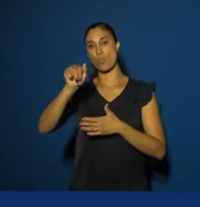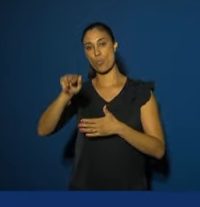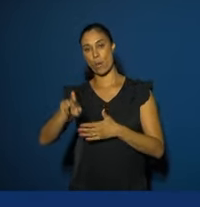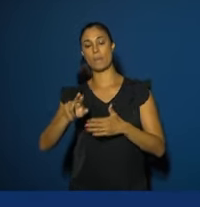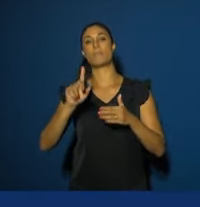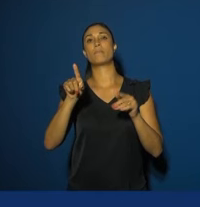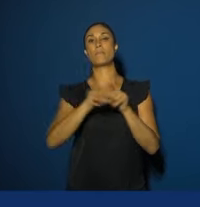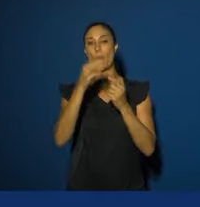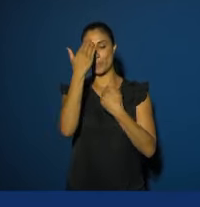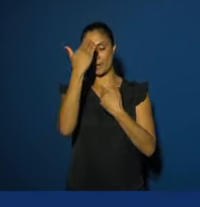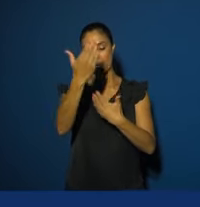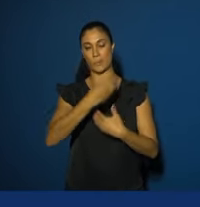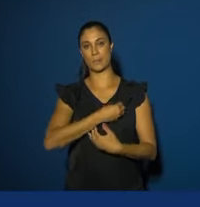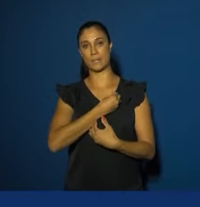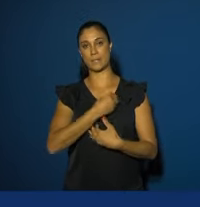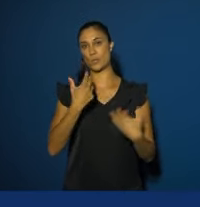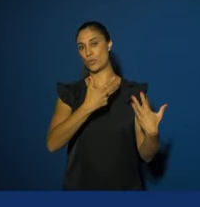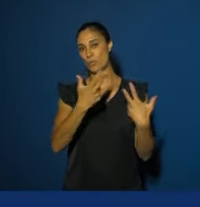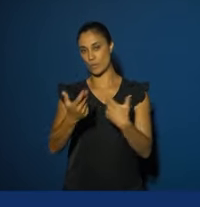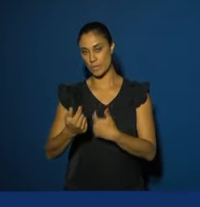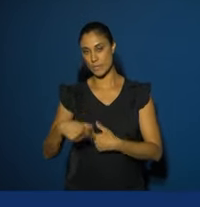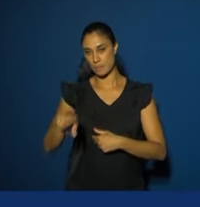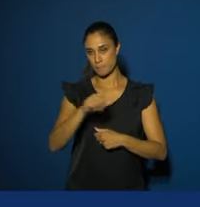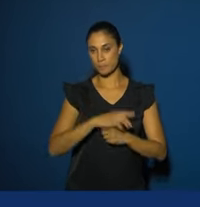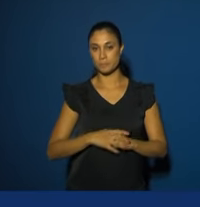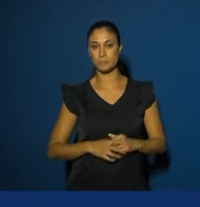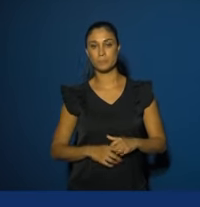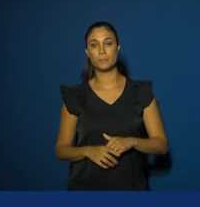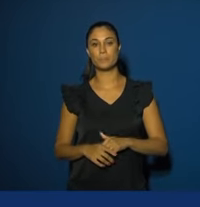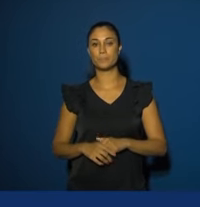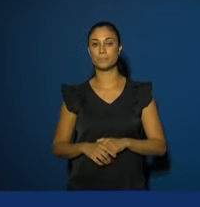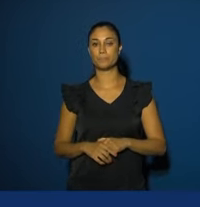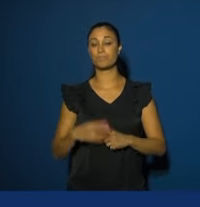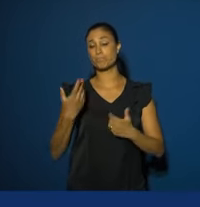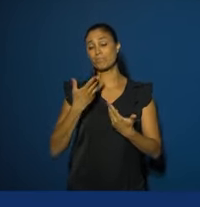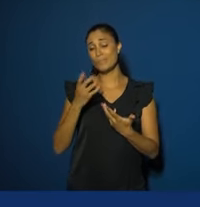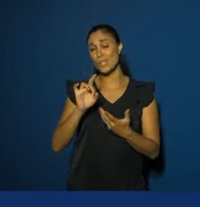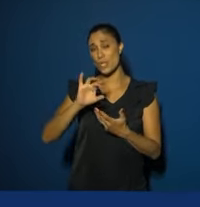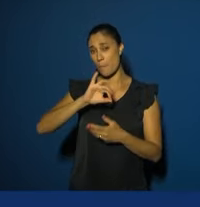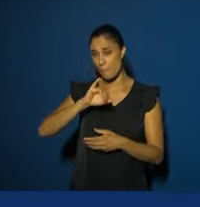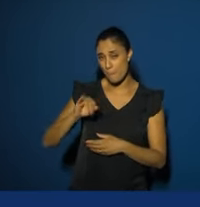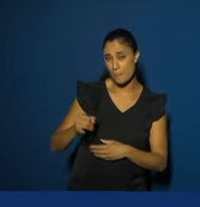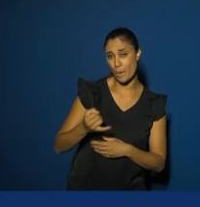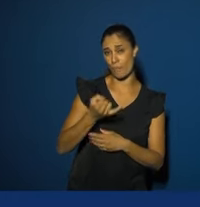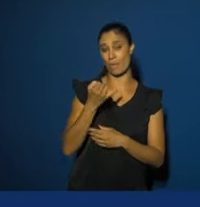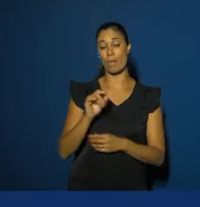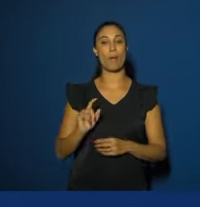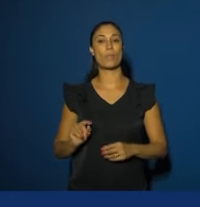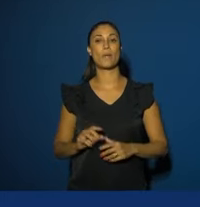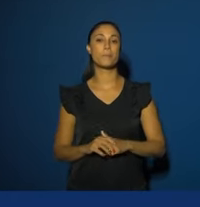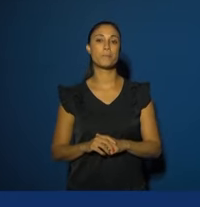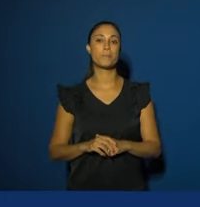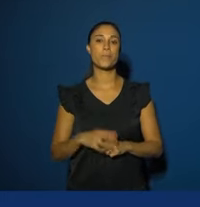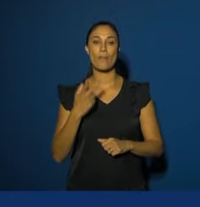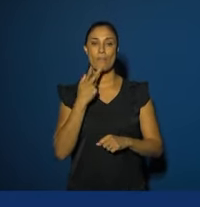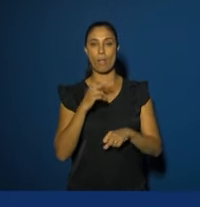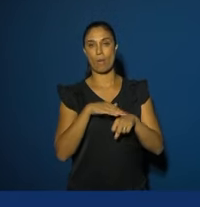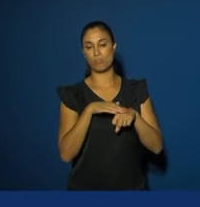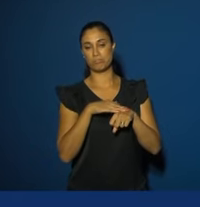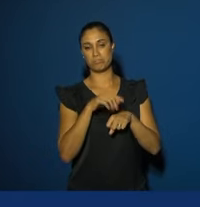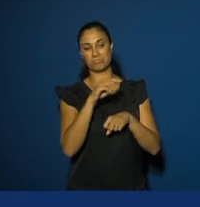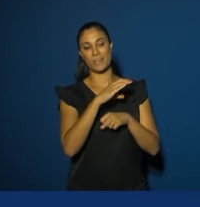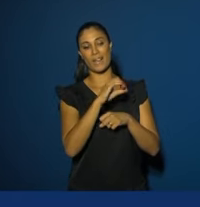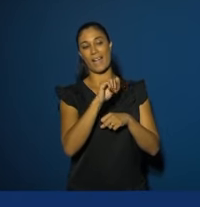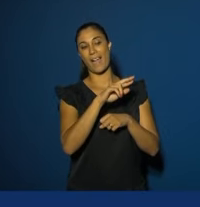presença de vocês eh eu acho que a gente já podia eh eu queria pegar um gancho aqui aproveitar eh falar um pouco com a Carla